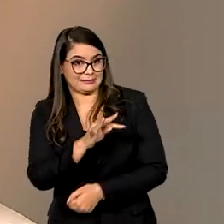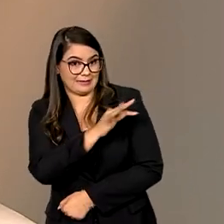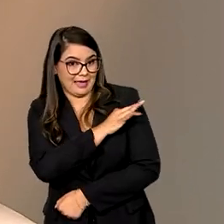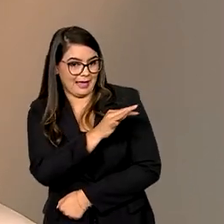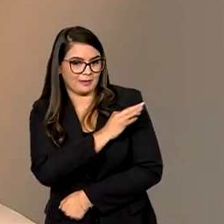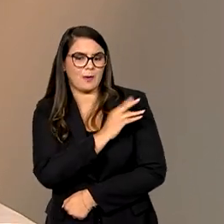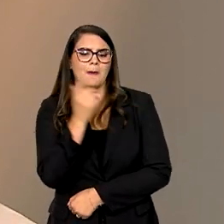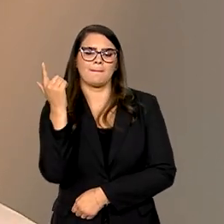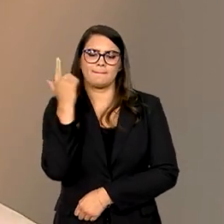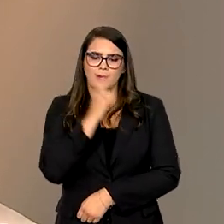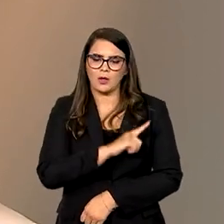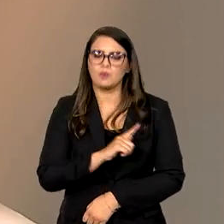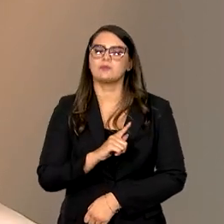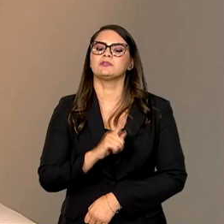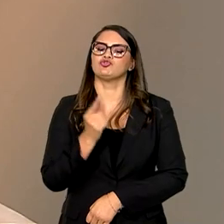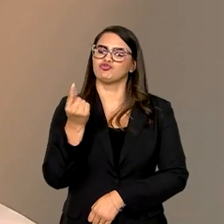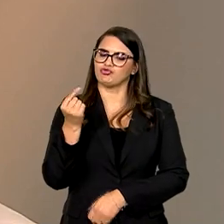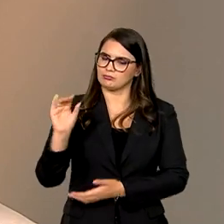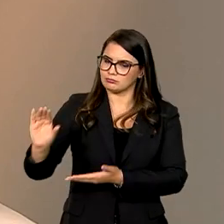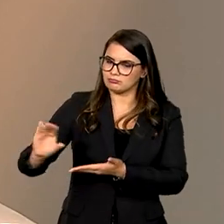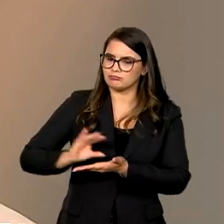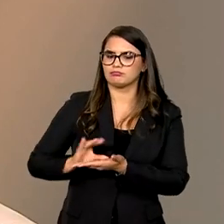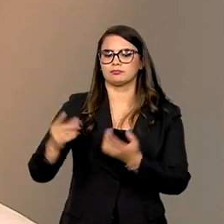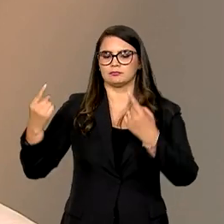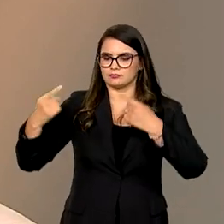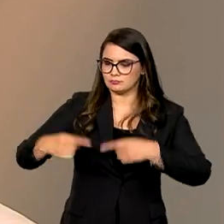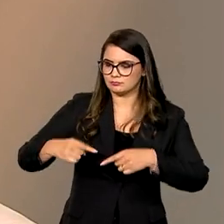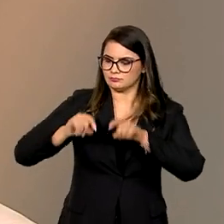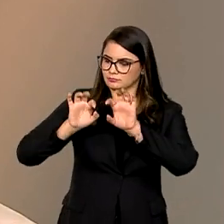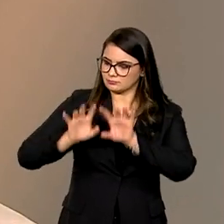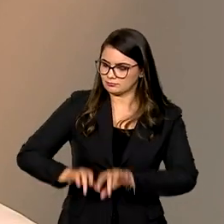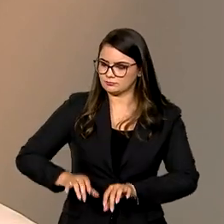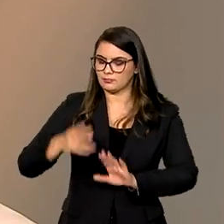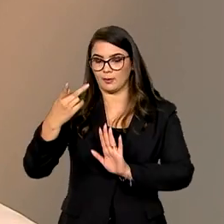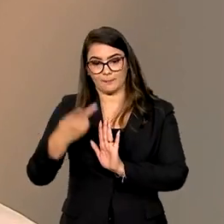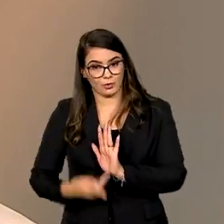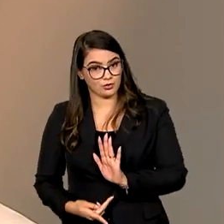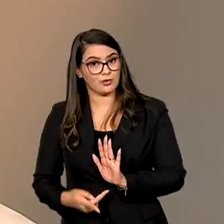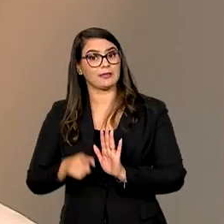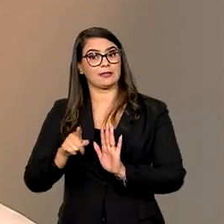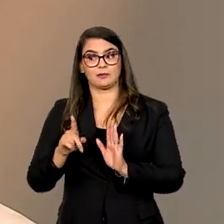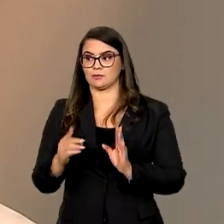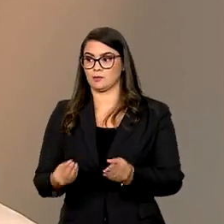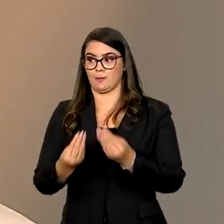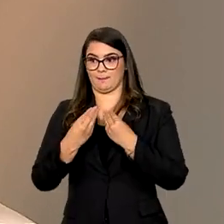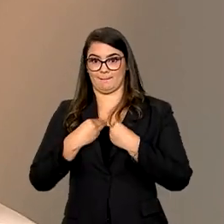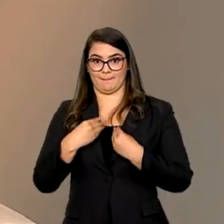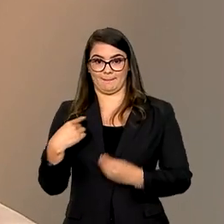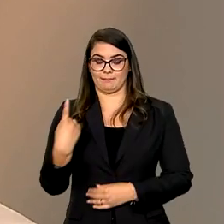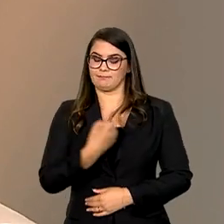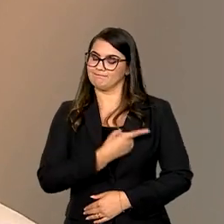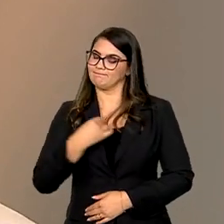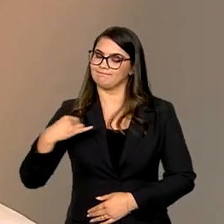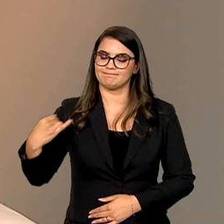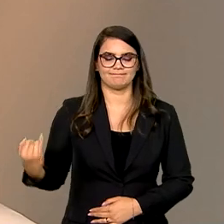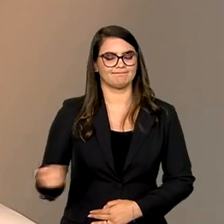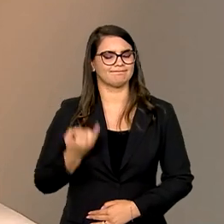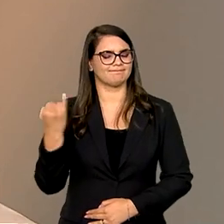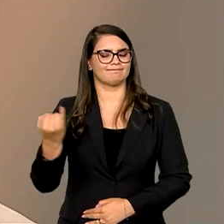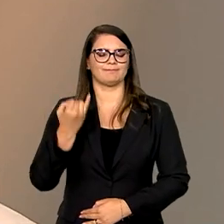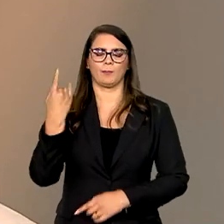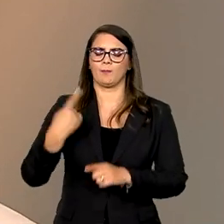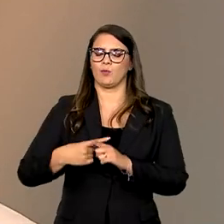você possa acessar o recurso, concorrer, escrever o seu projeto. Isso, para nós, vai ser fundamental, porque a gente